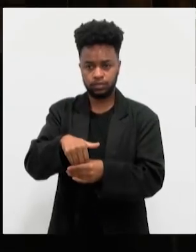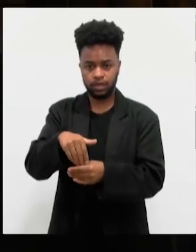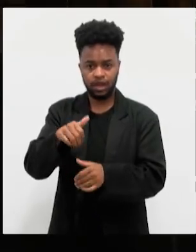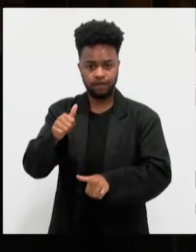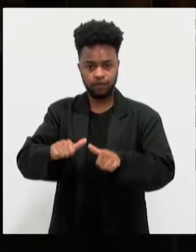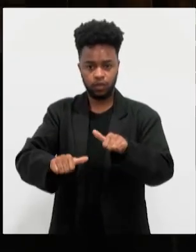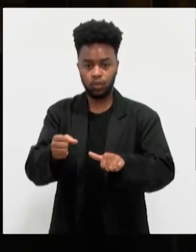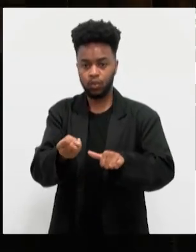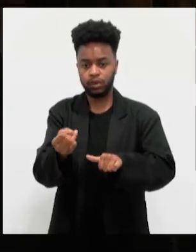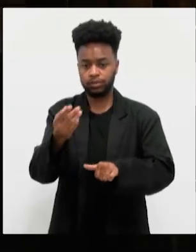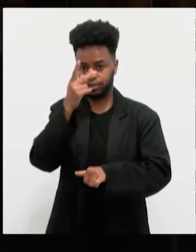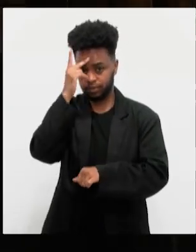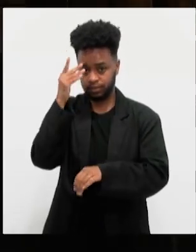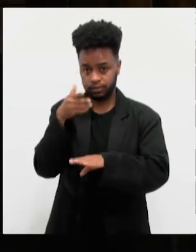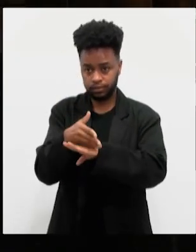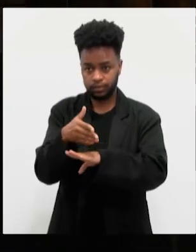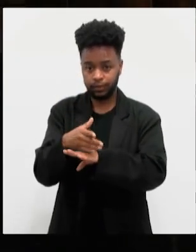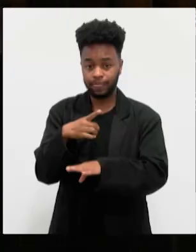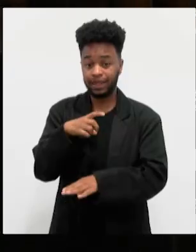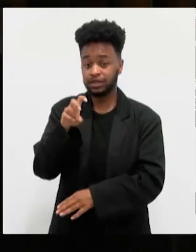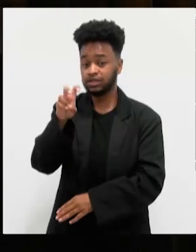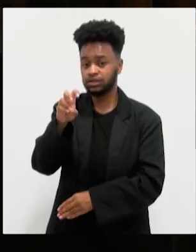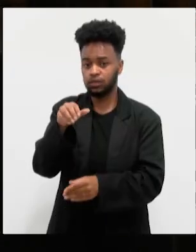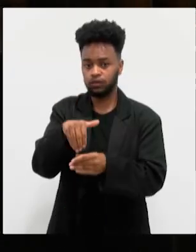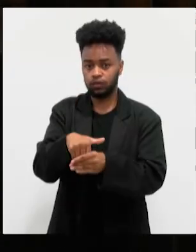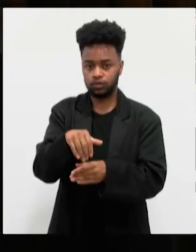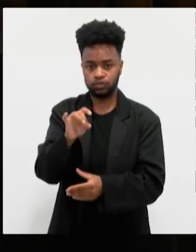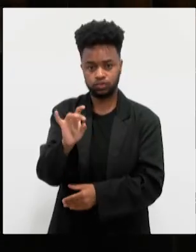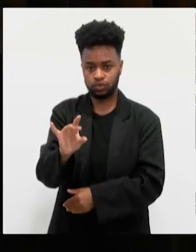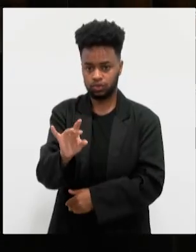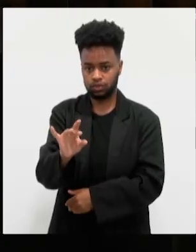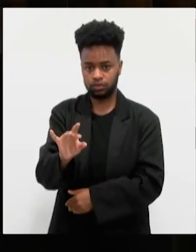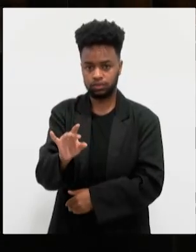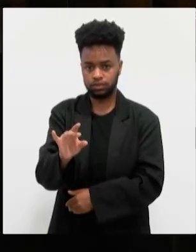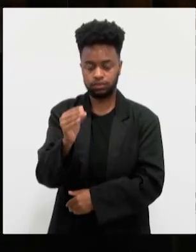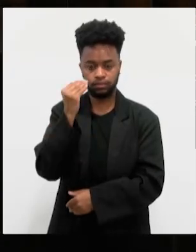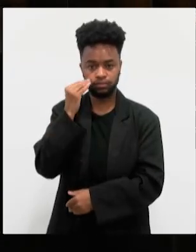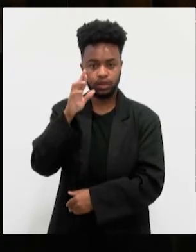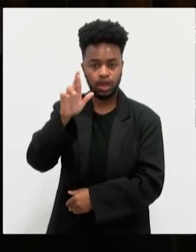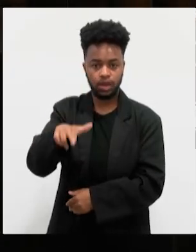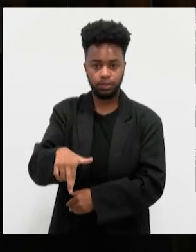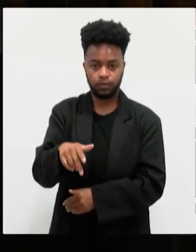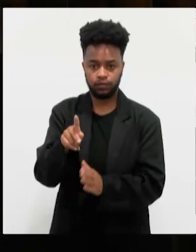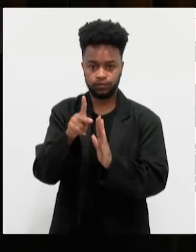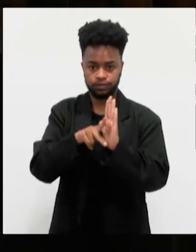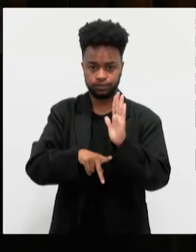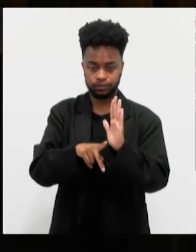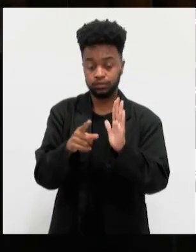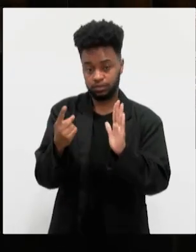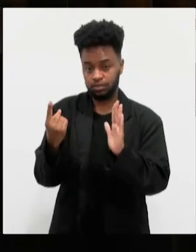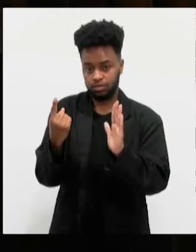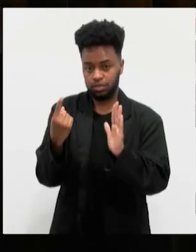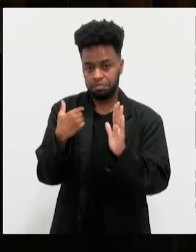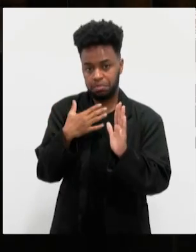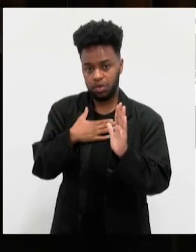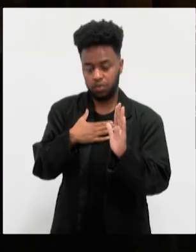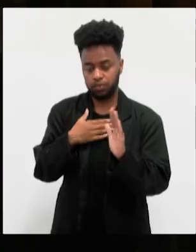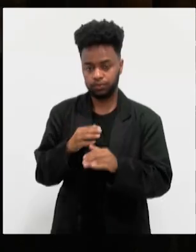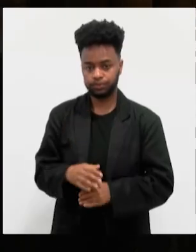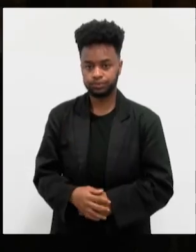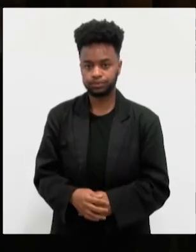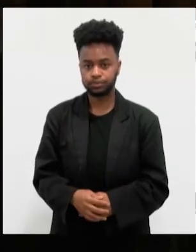quórum, só teve 5 votos para rejeitar o projeto. E um foi meu.